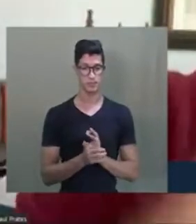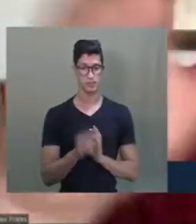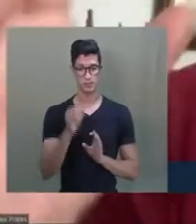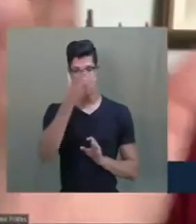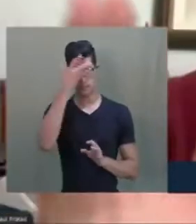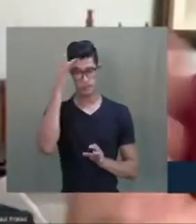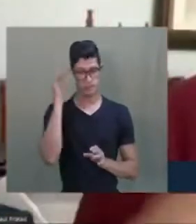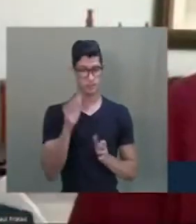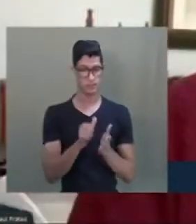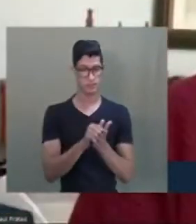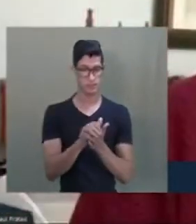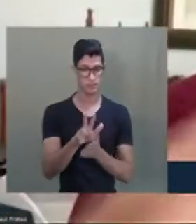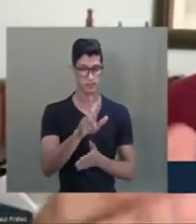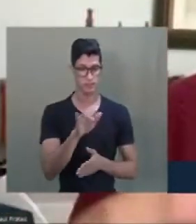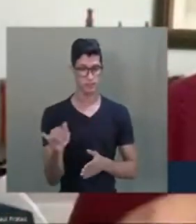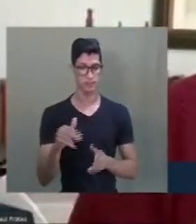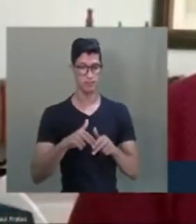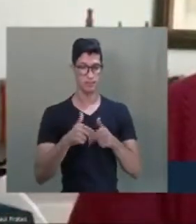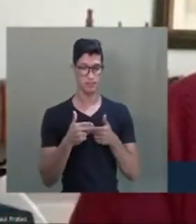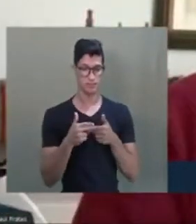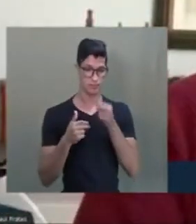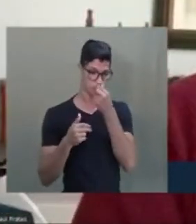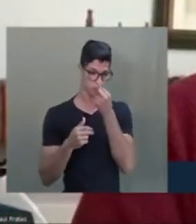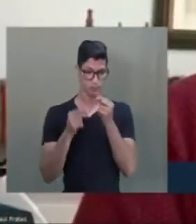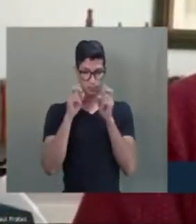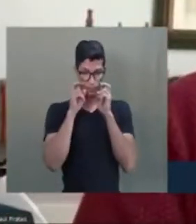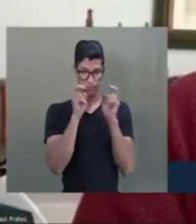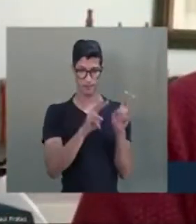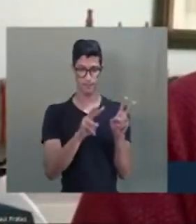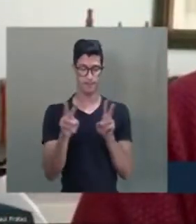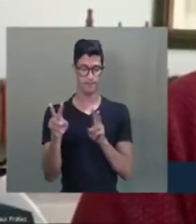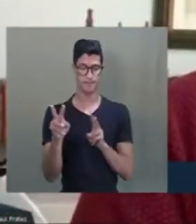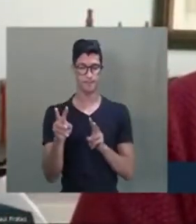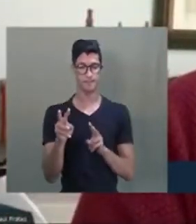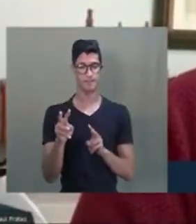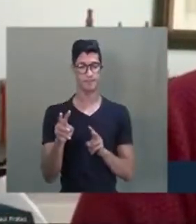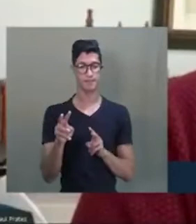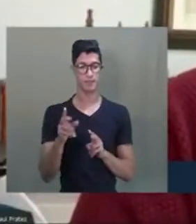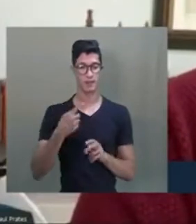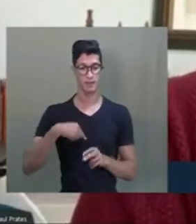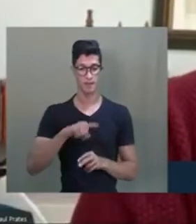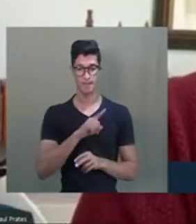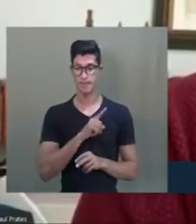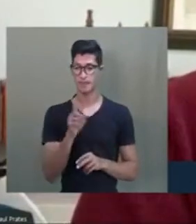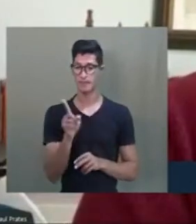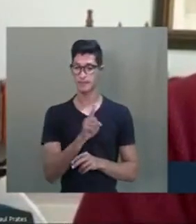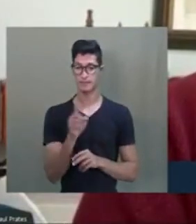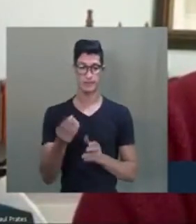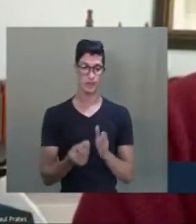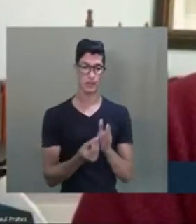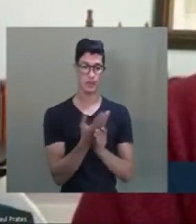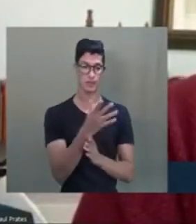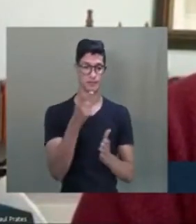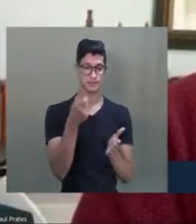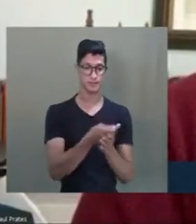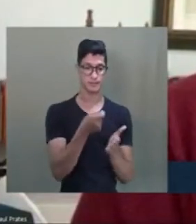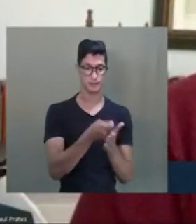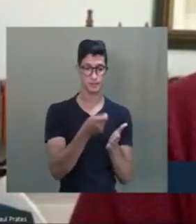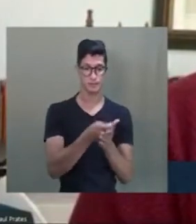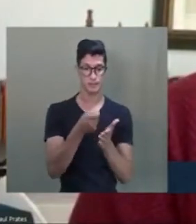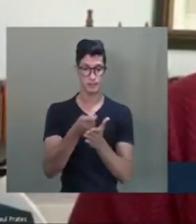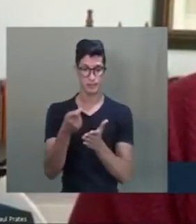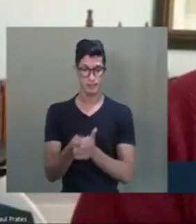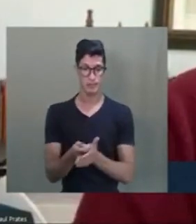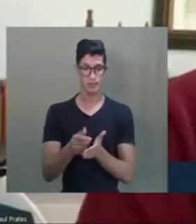pessoas vão ser demitidas por conta disso. Vejam, quem está nos assistindo, nós não estamos criando essa obrigação do local